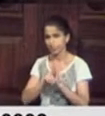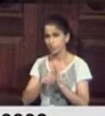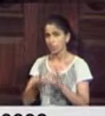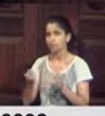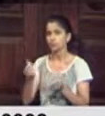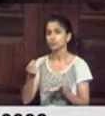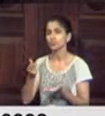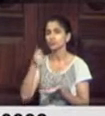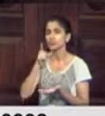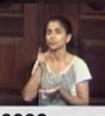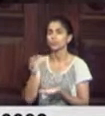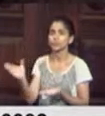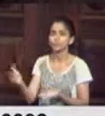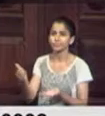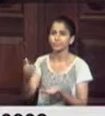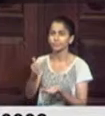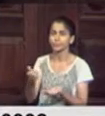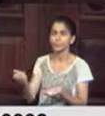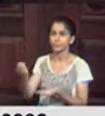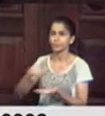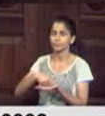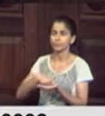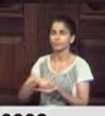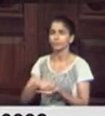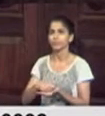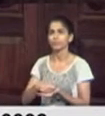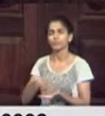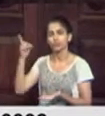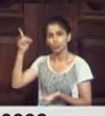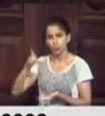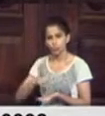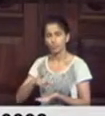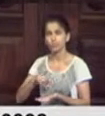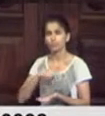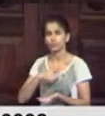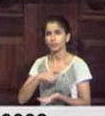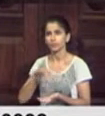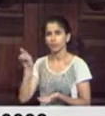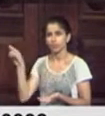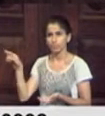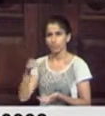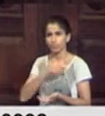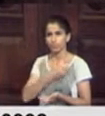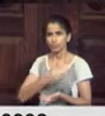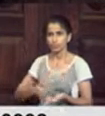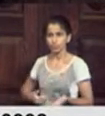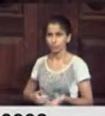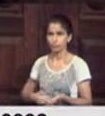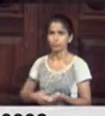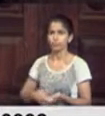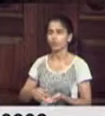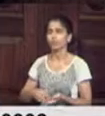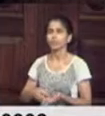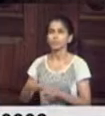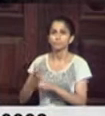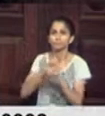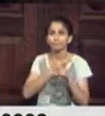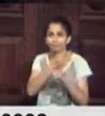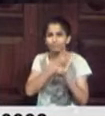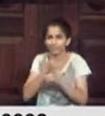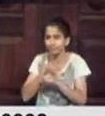deputado Zaqueu, que as prioridades corretas foram colocadas no orçamento? É isso que estamos discutindo a partir de agora e é o que